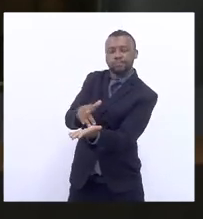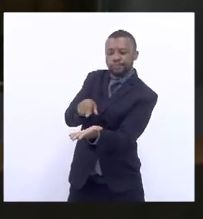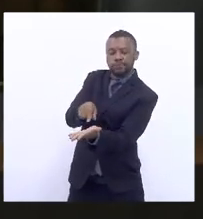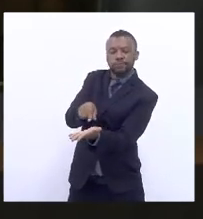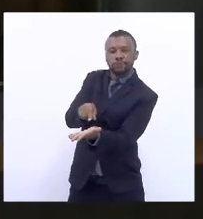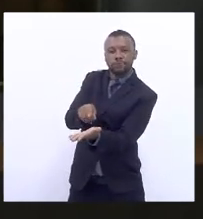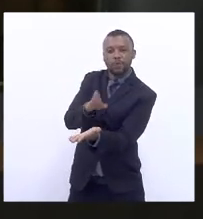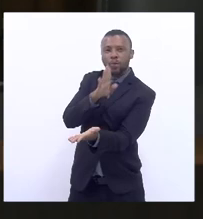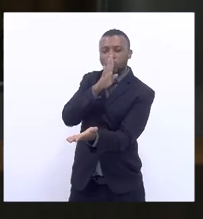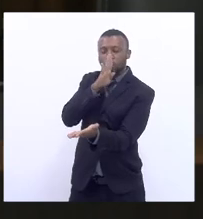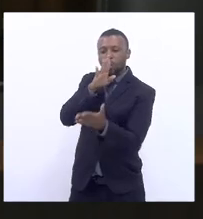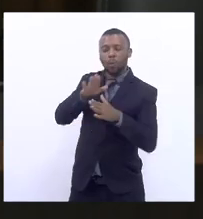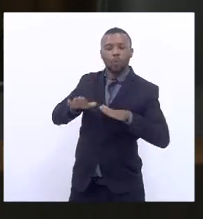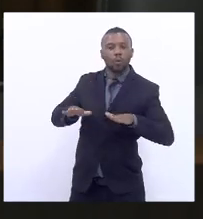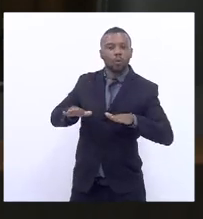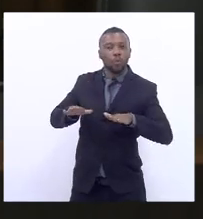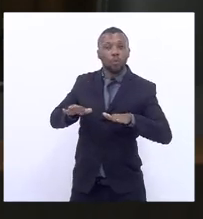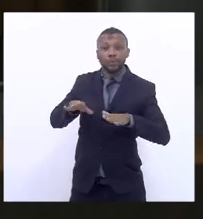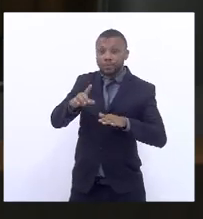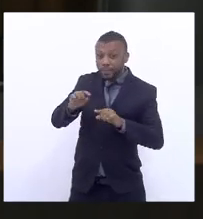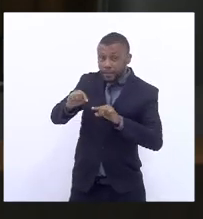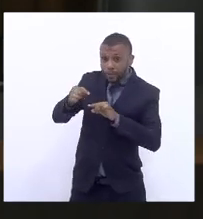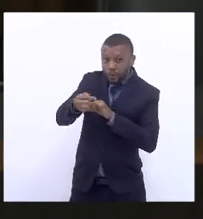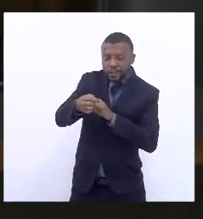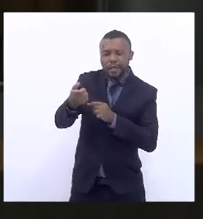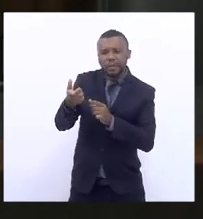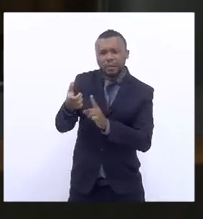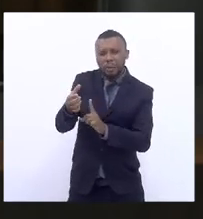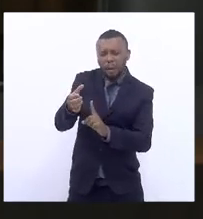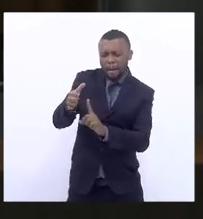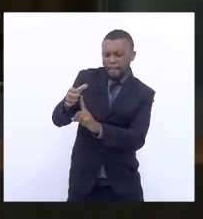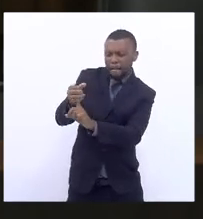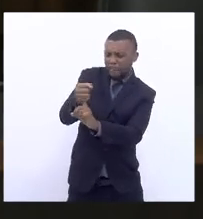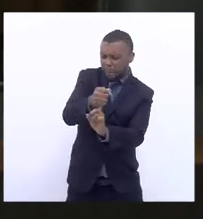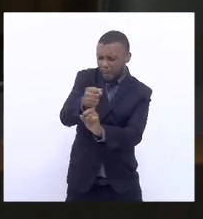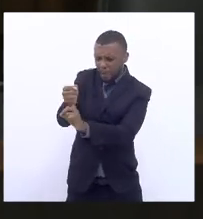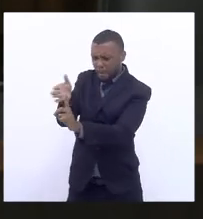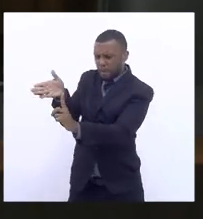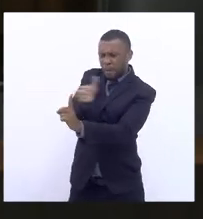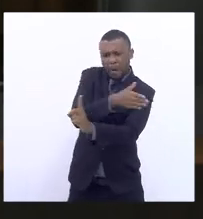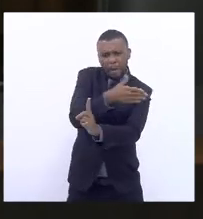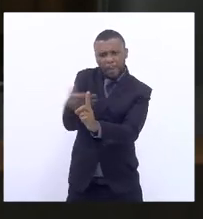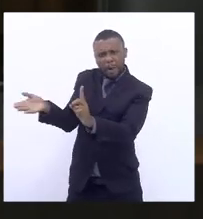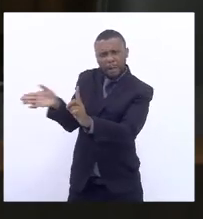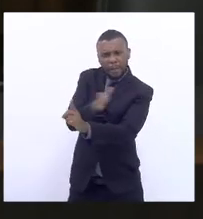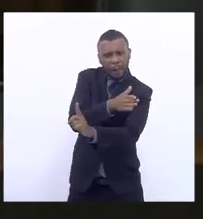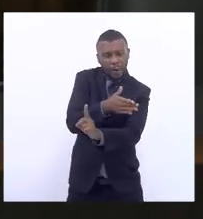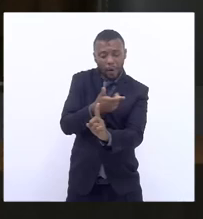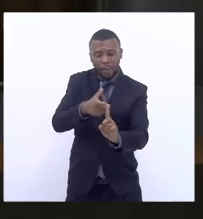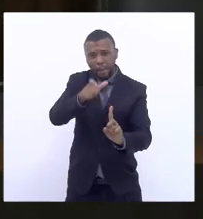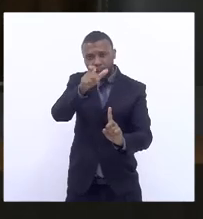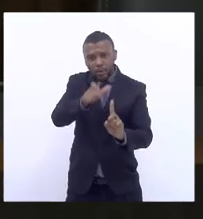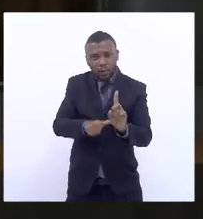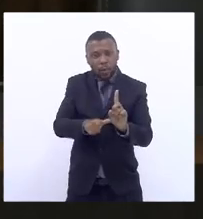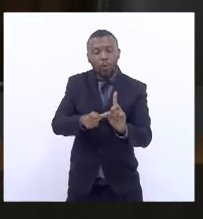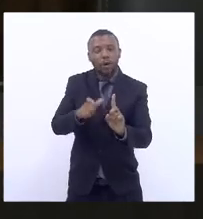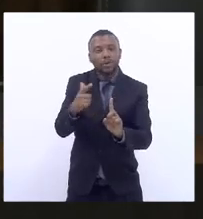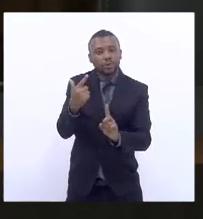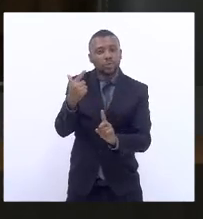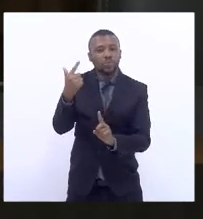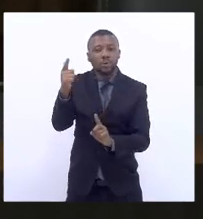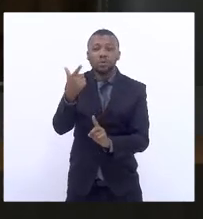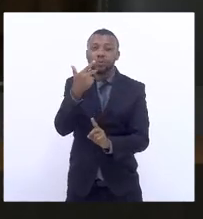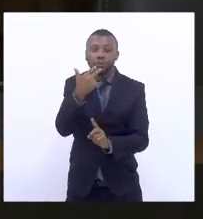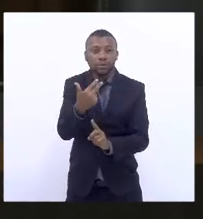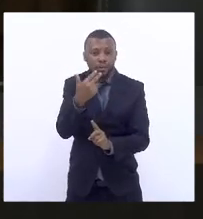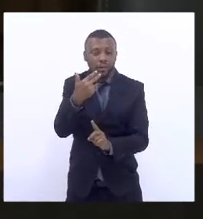Isso depois de terem trucidado, né, um cidadão estrangeiro,